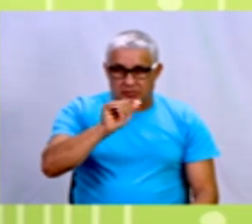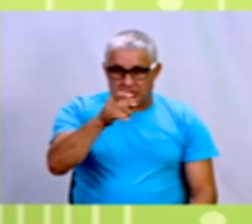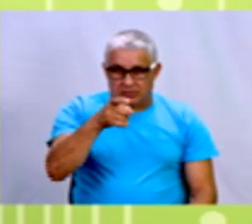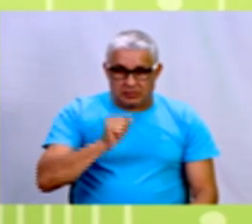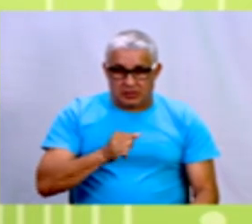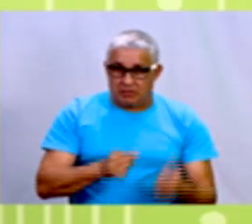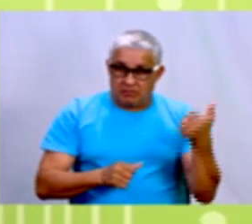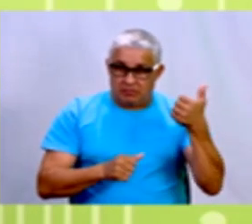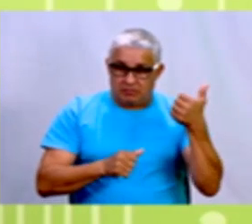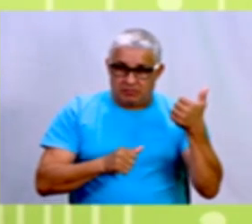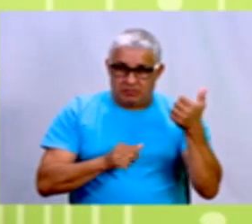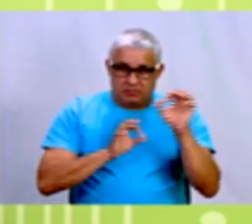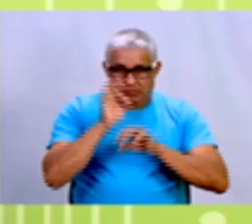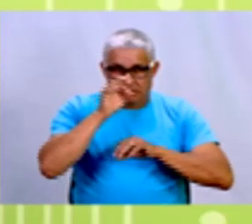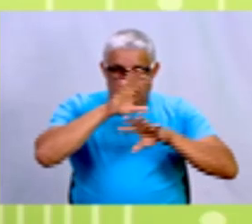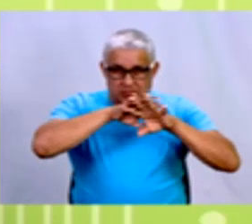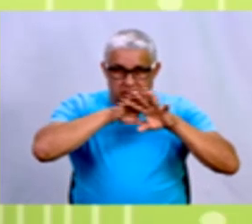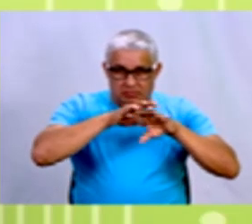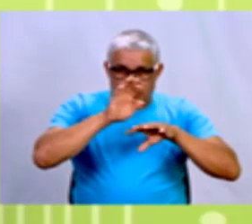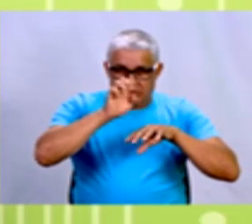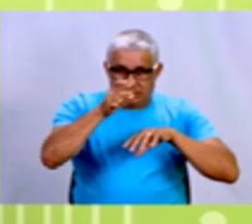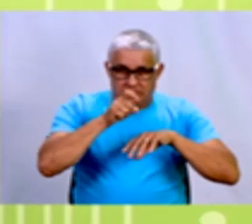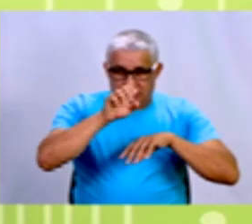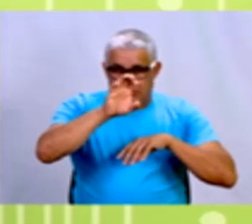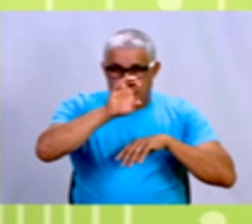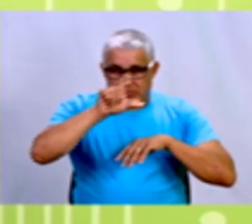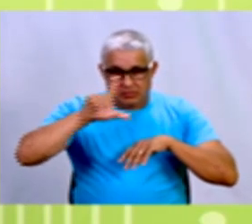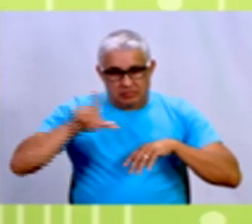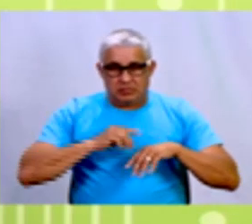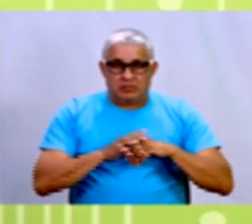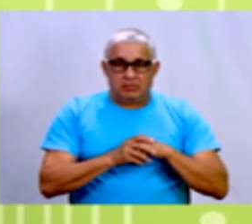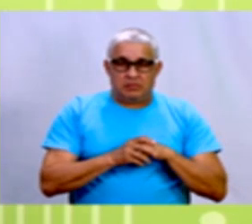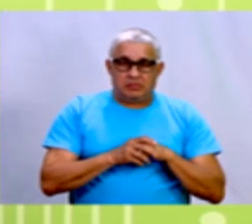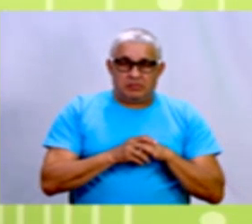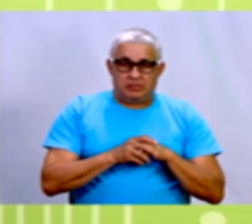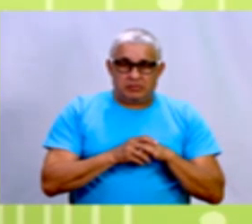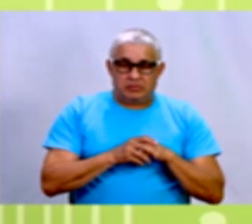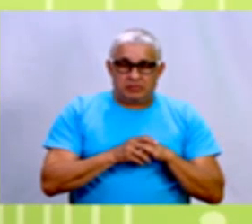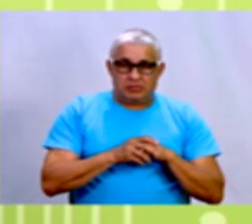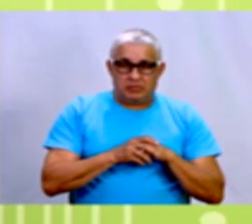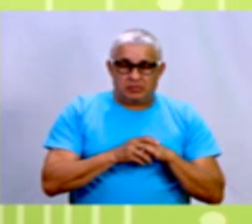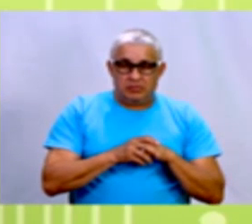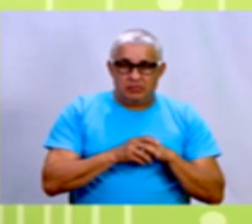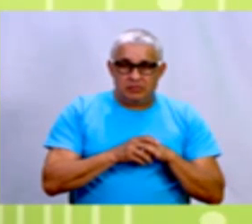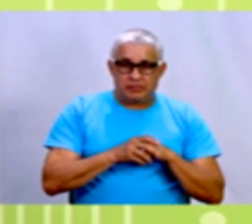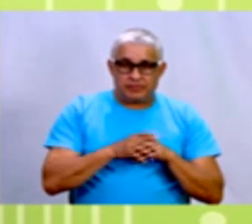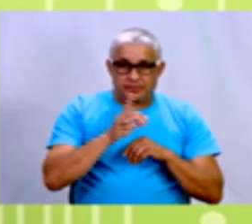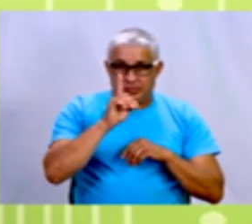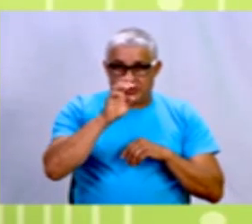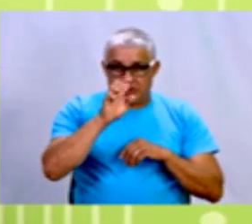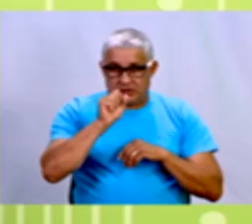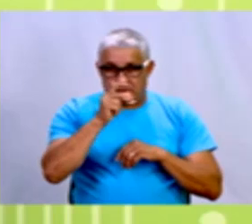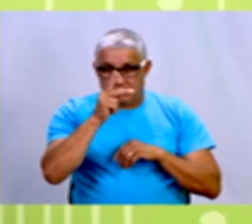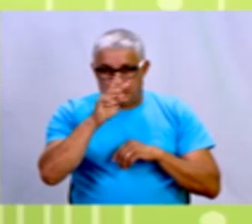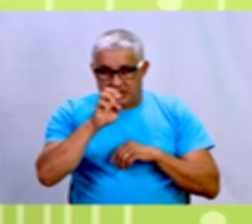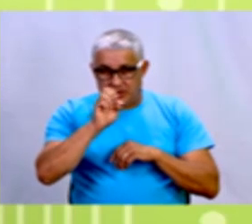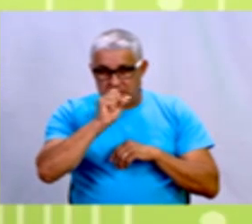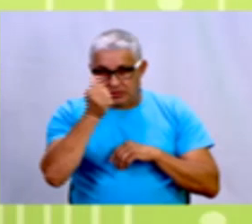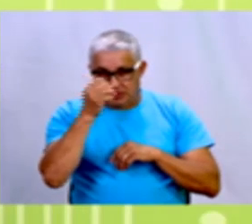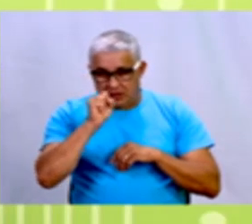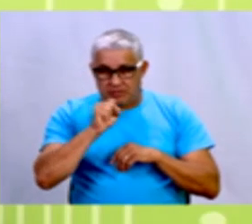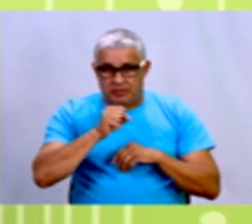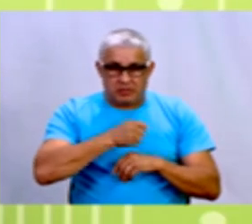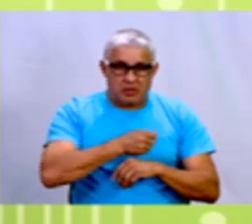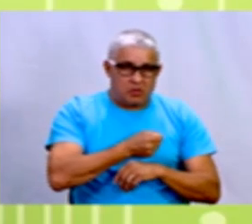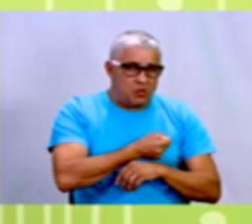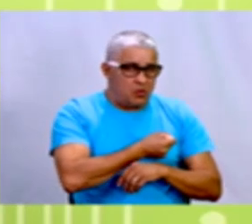uma tabelinha no Excel discriminando quais são as nossas despesas, né? Eu já vi que fiquei muito feliz